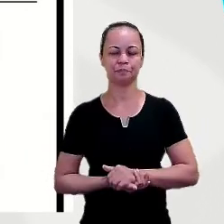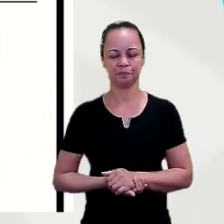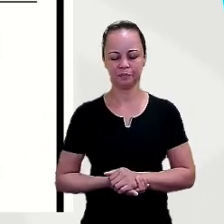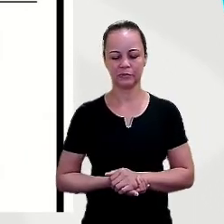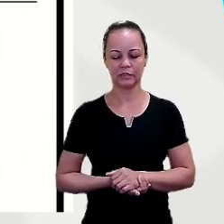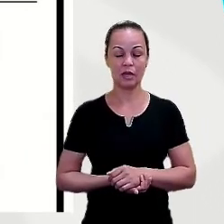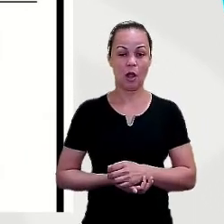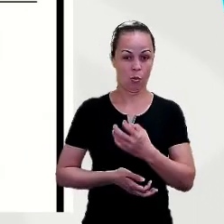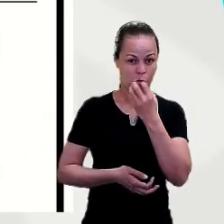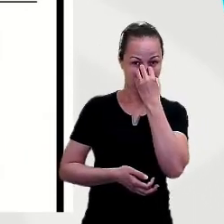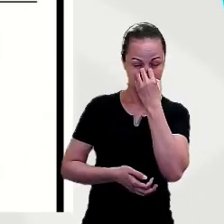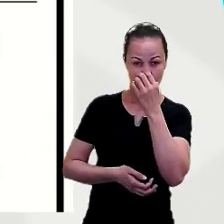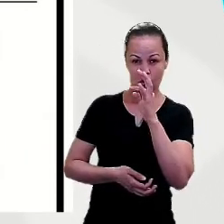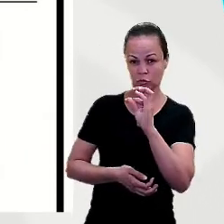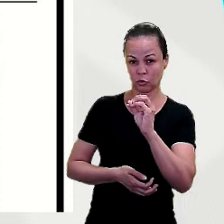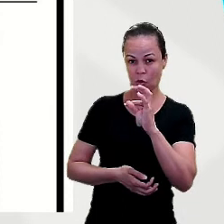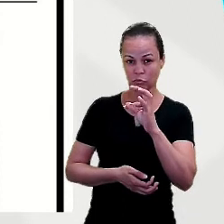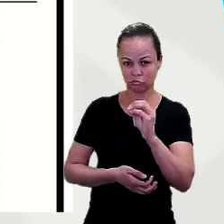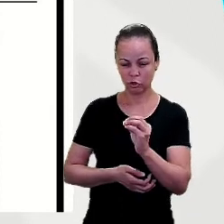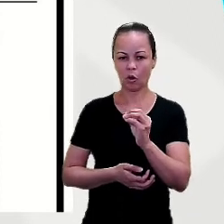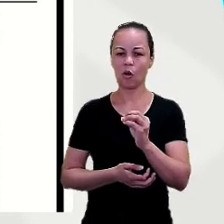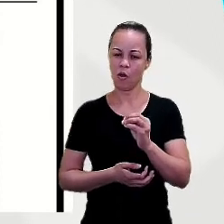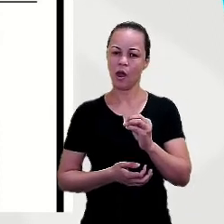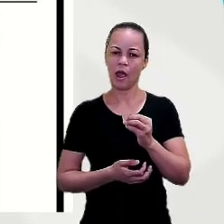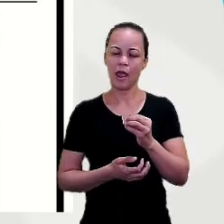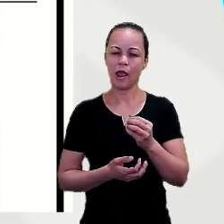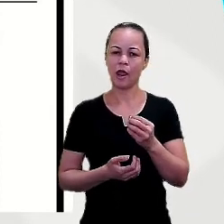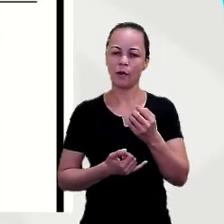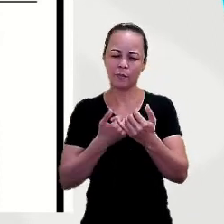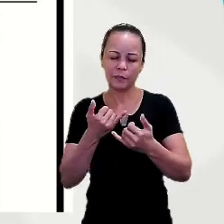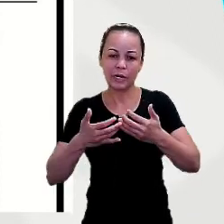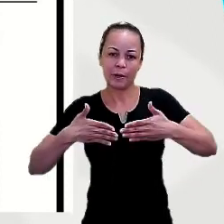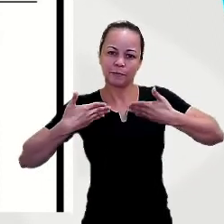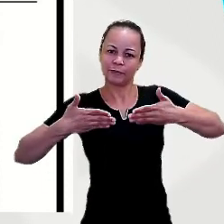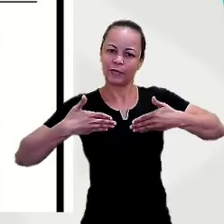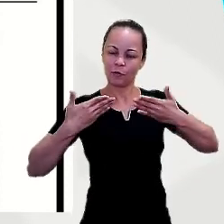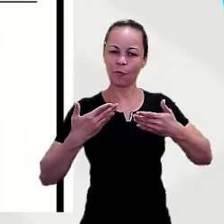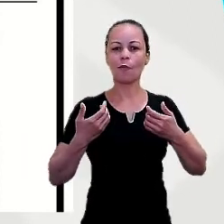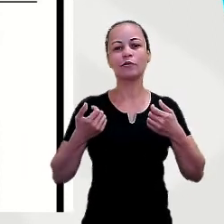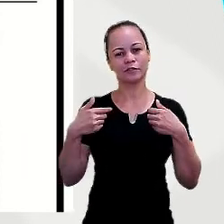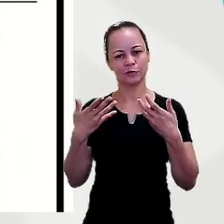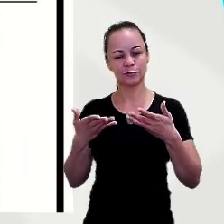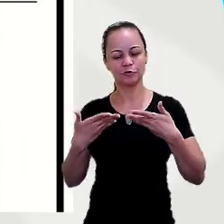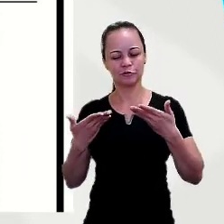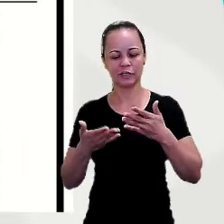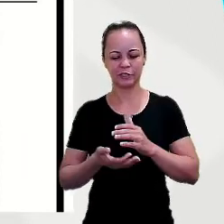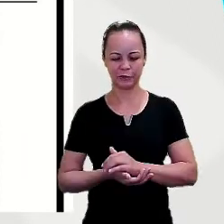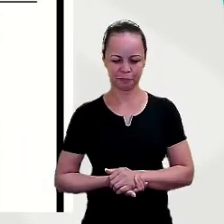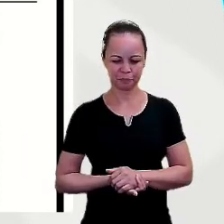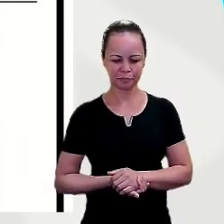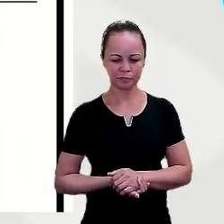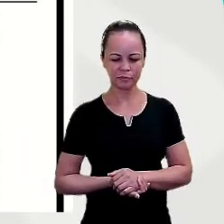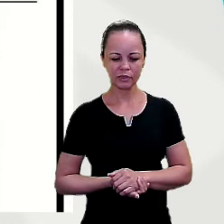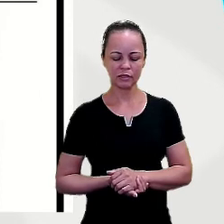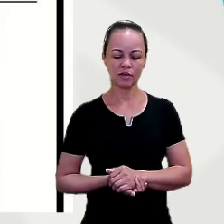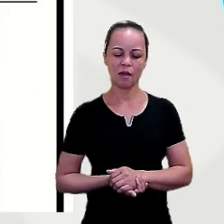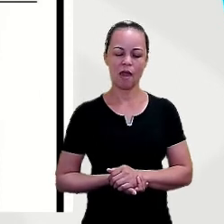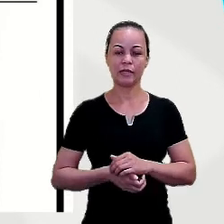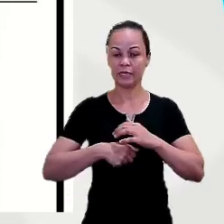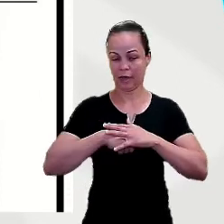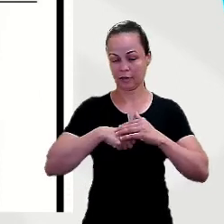é realmente um bichinho muito carinhoso e alegre. Então, nós temos aqui. Letra A do primeiro